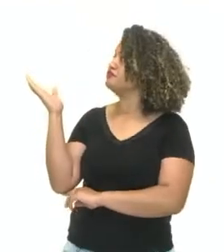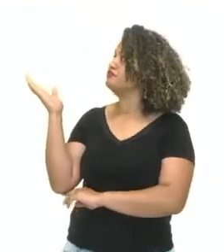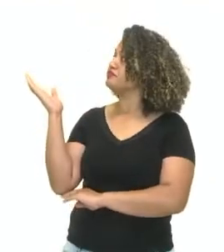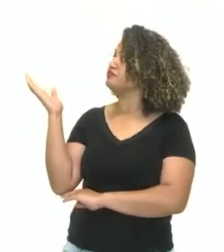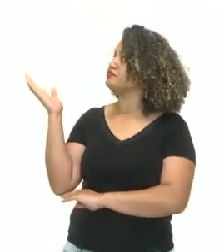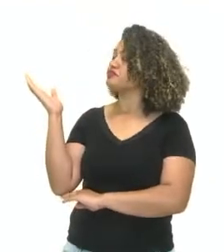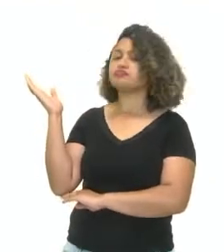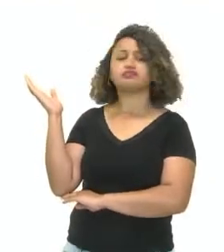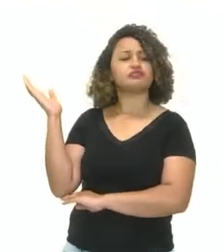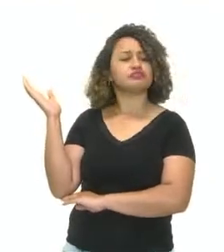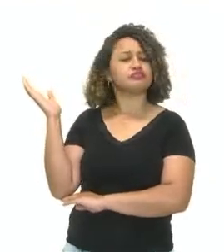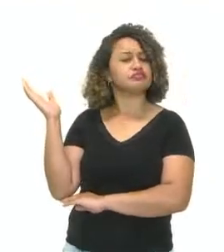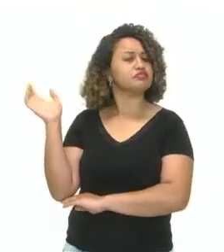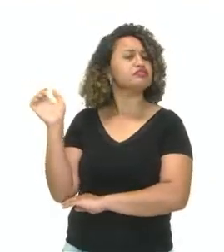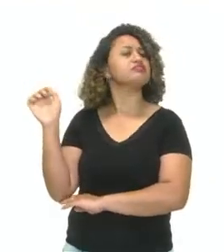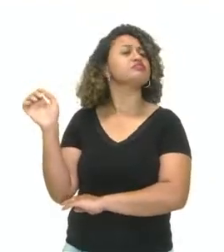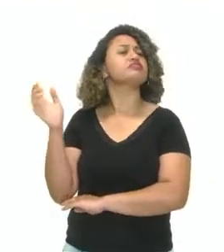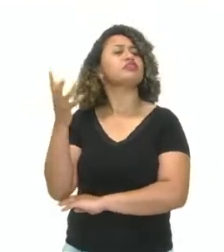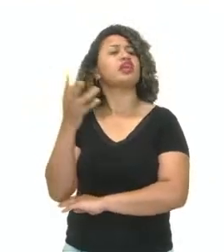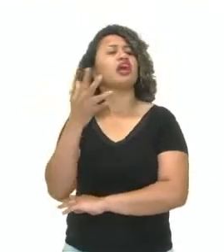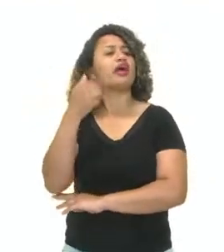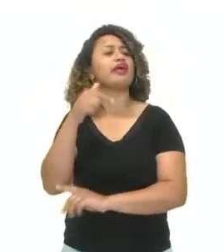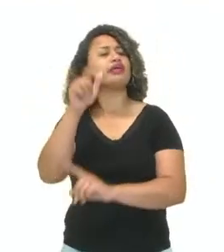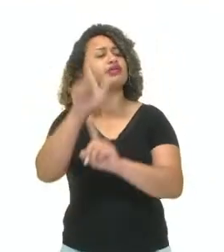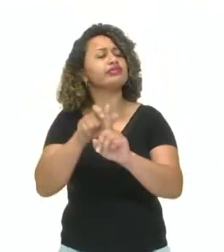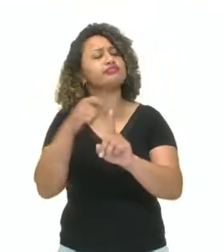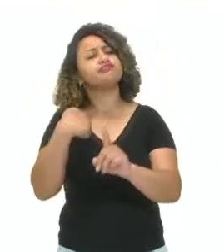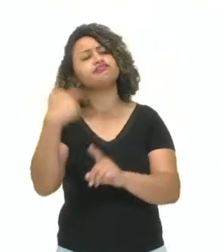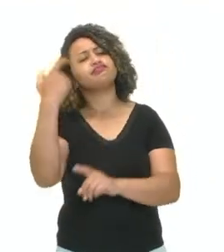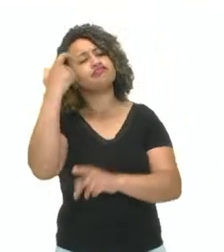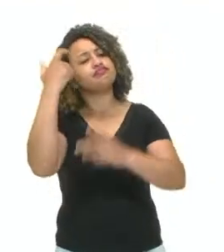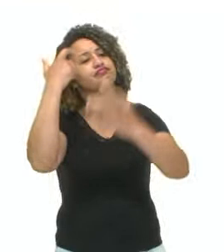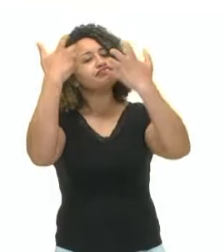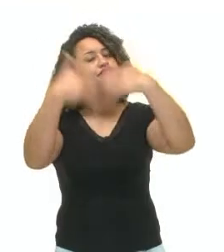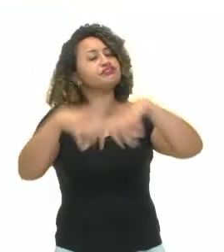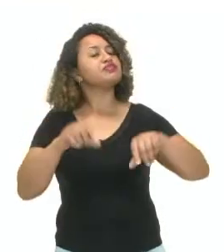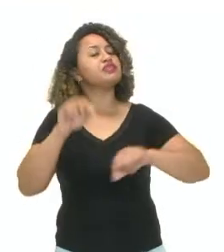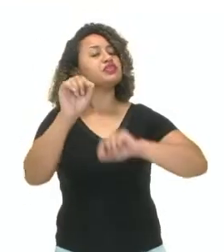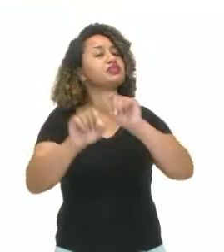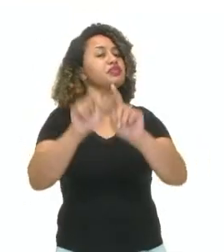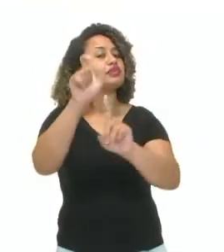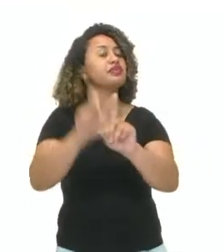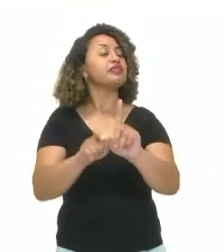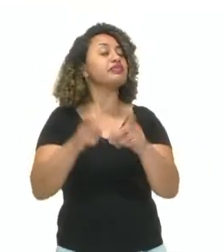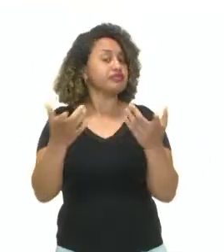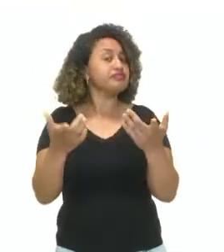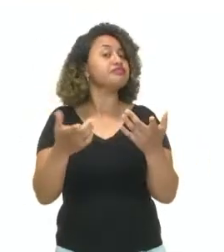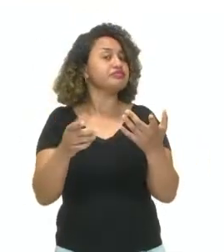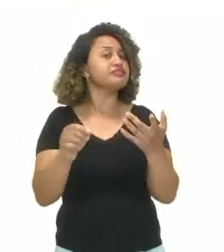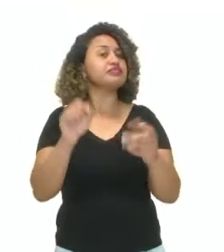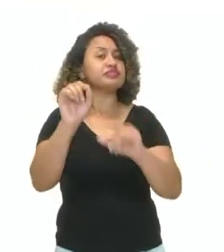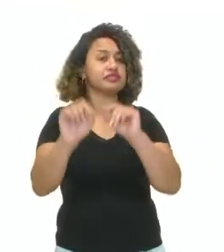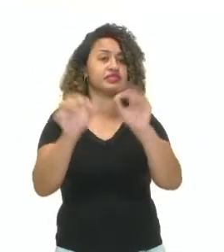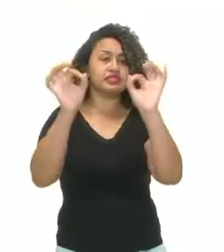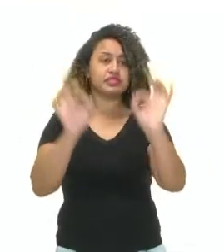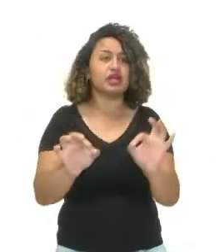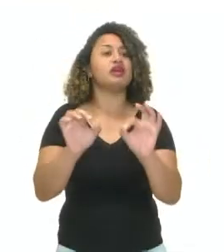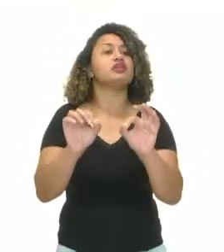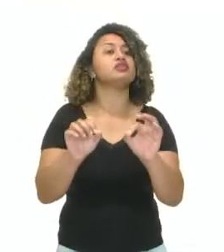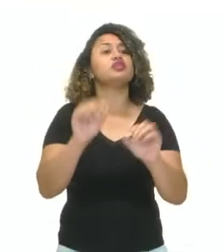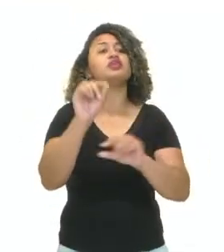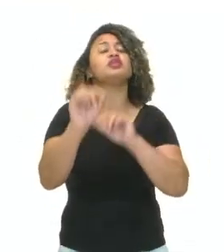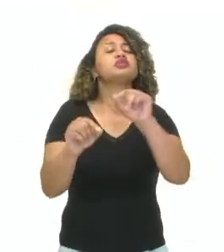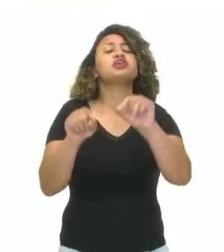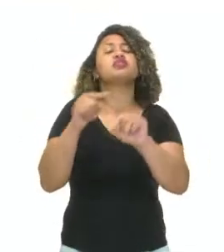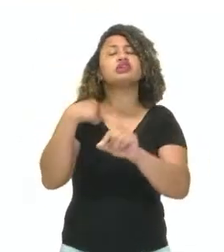acha que essa personagem está pensando? Lembrando que a palavra personagem é um substantivo feminino, né? Então, o que